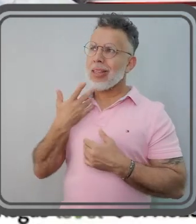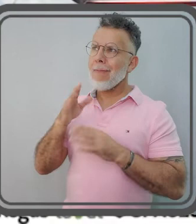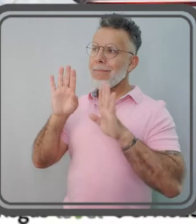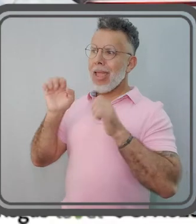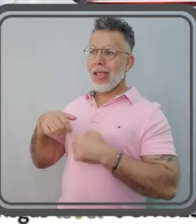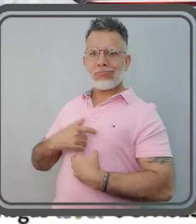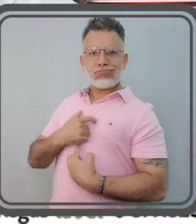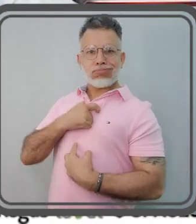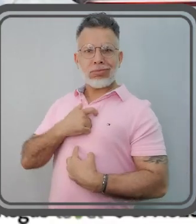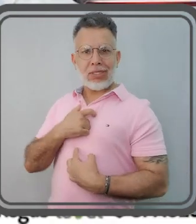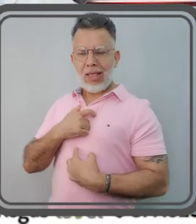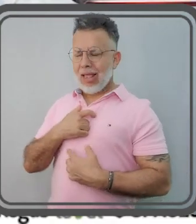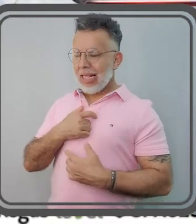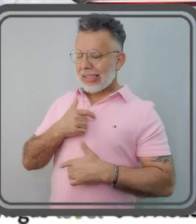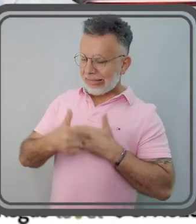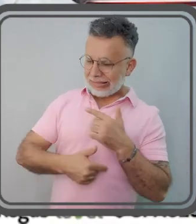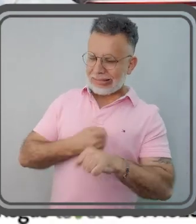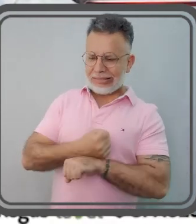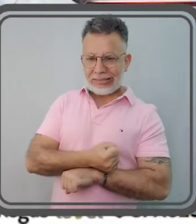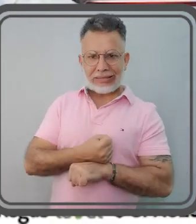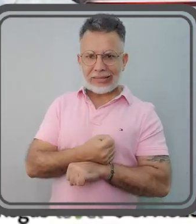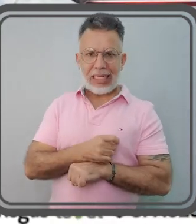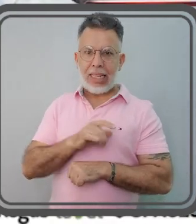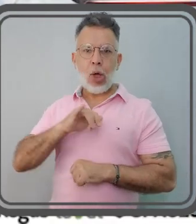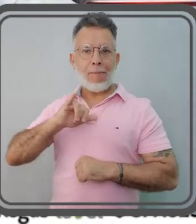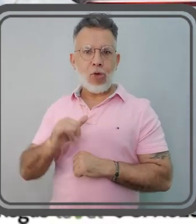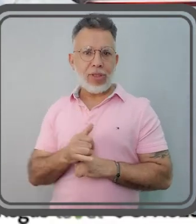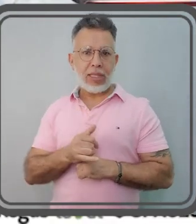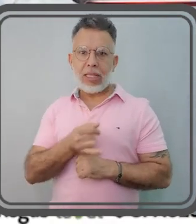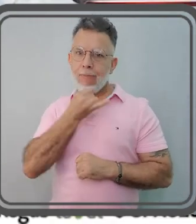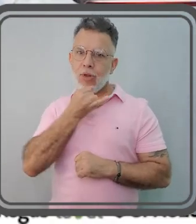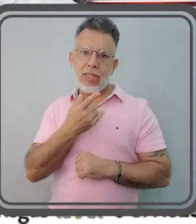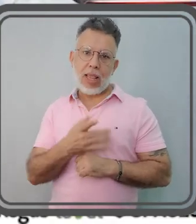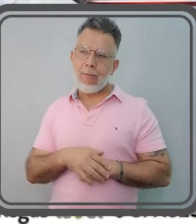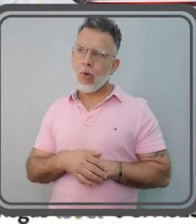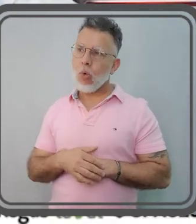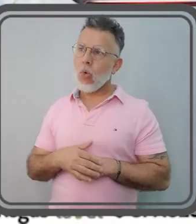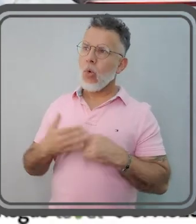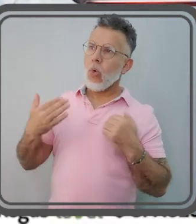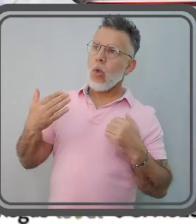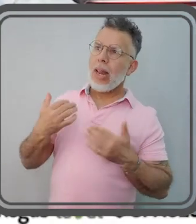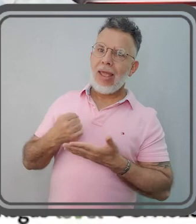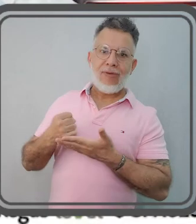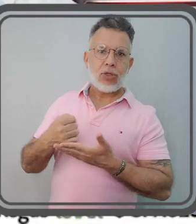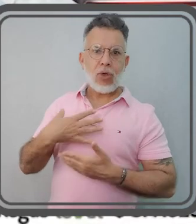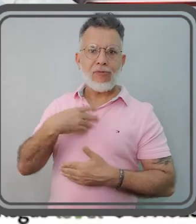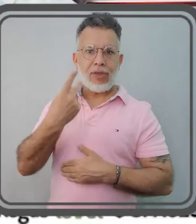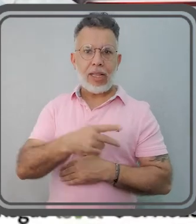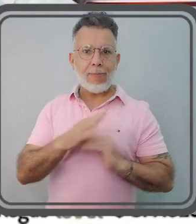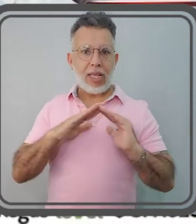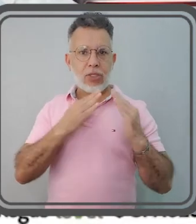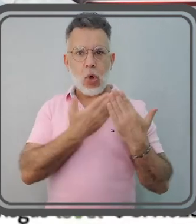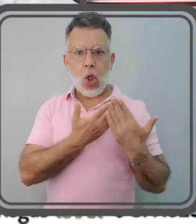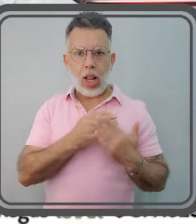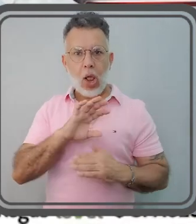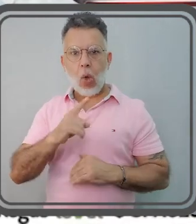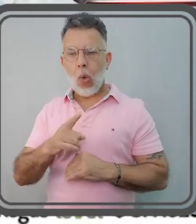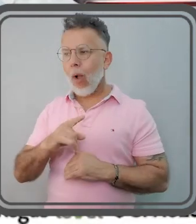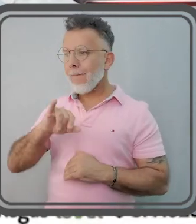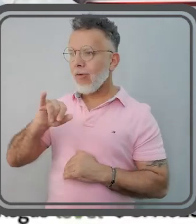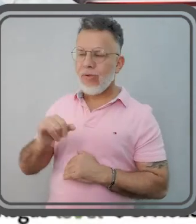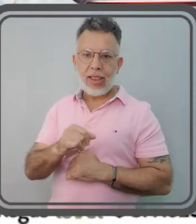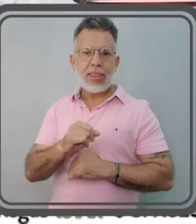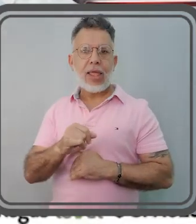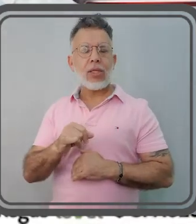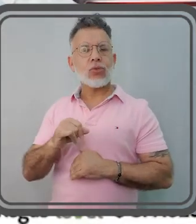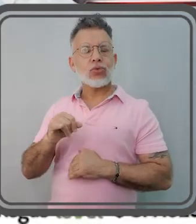exemplo, levar sua filha para a escola ou até mesmo aproveitando as datas comemorativas com a família e vice-versa, né? Não adianta também viver o